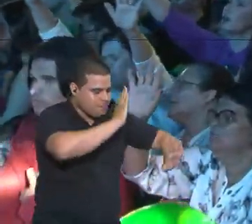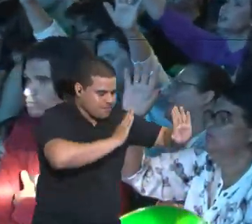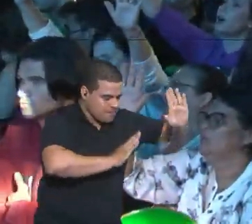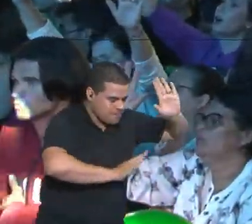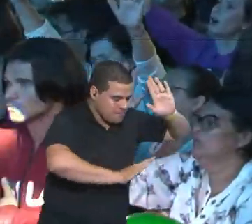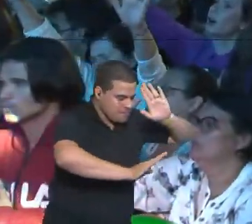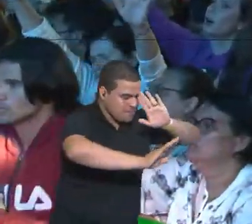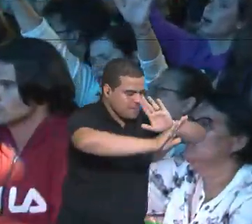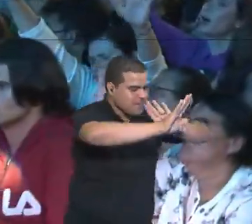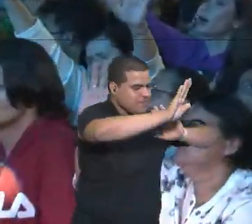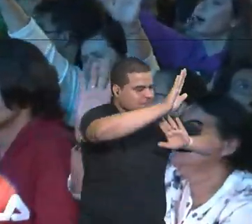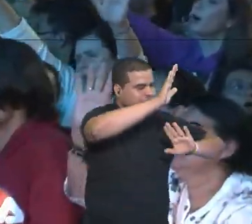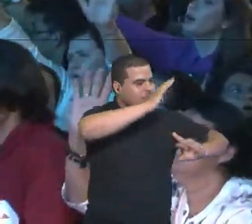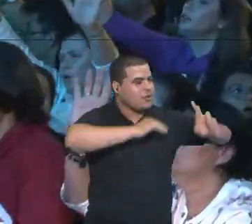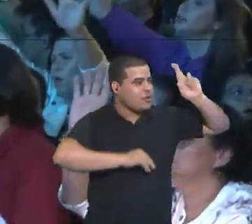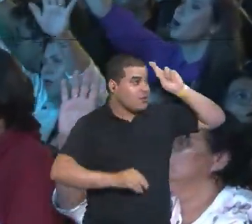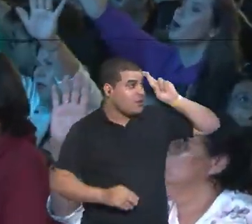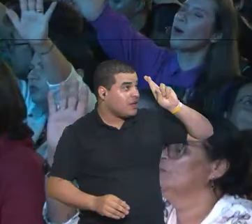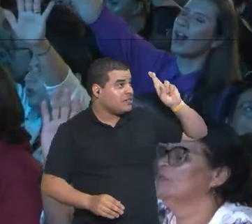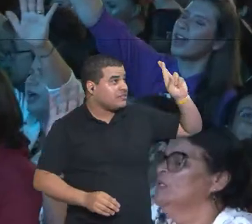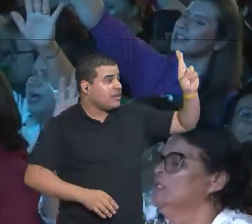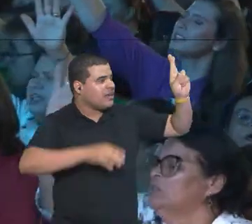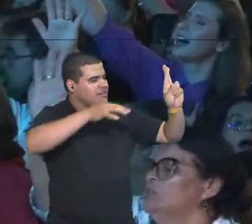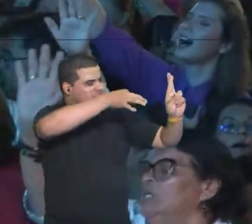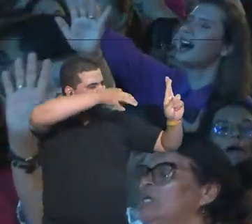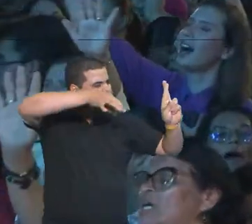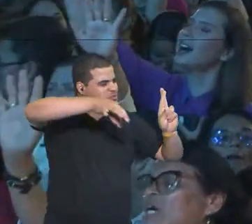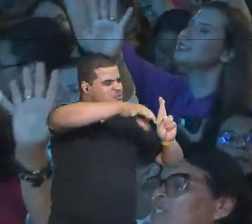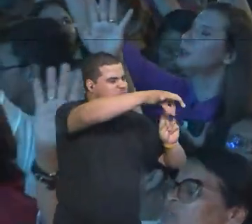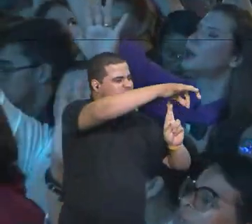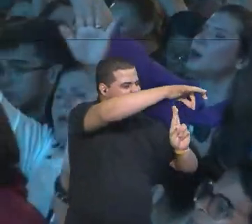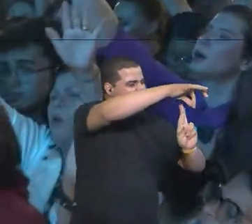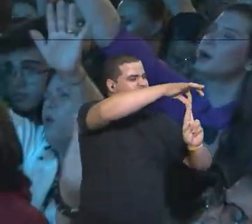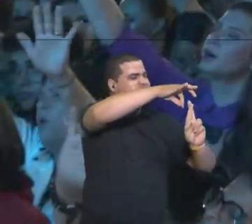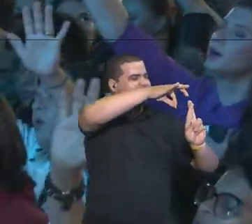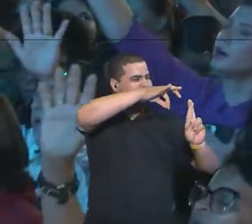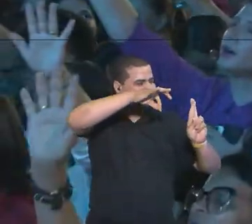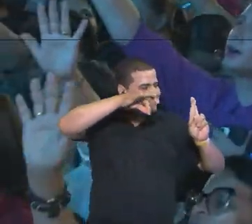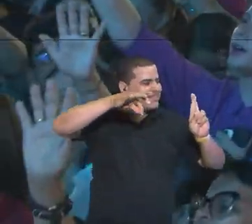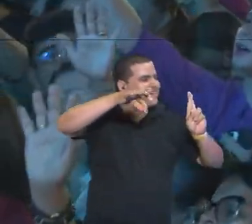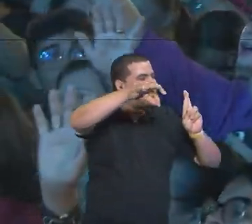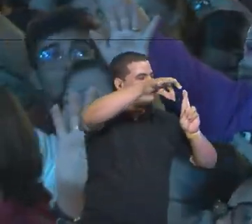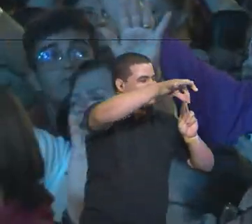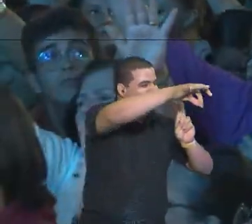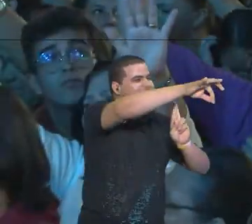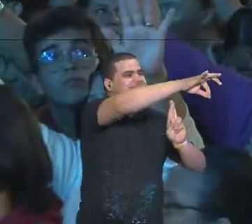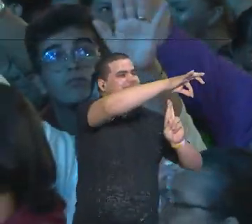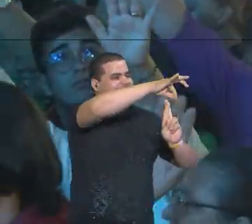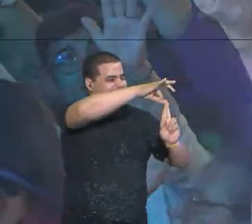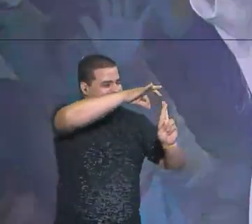digno de louvor Tu És Santo